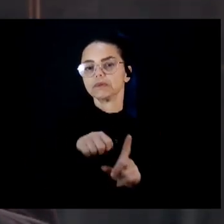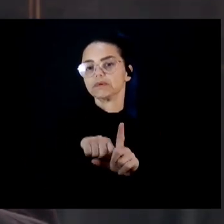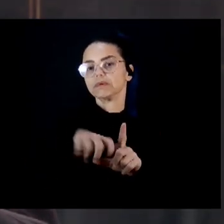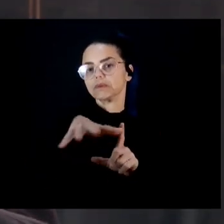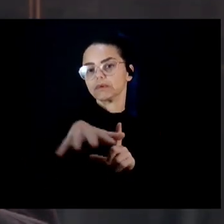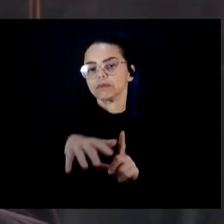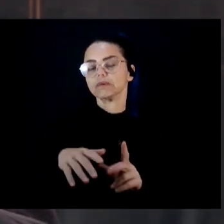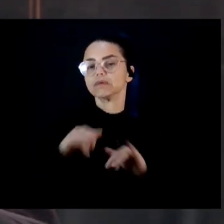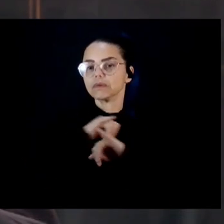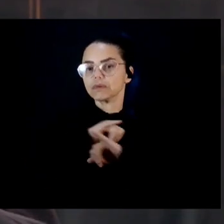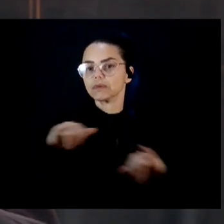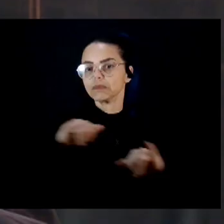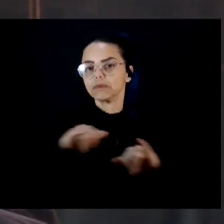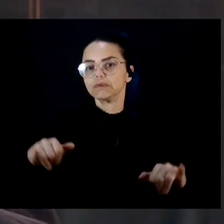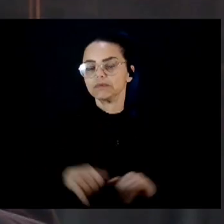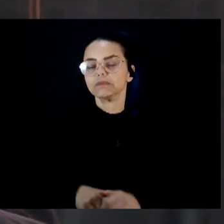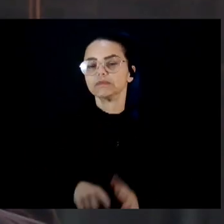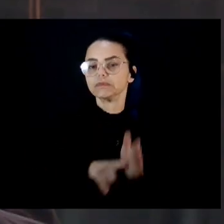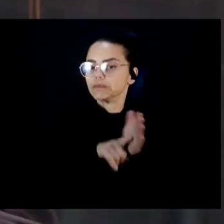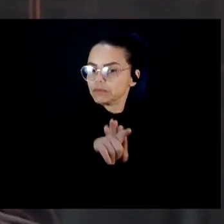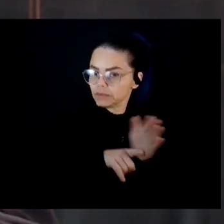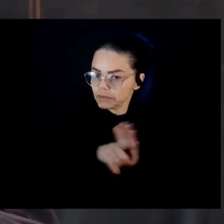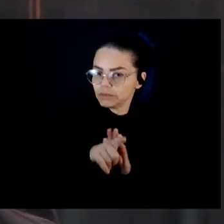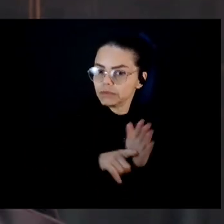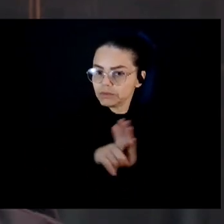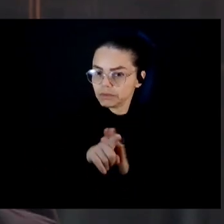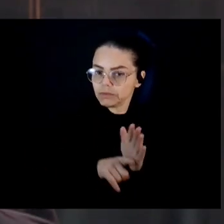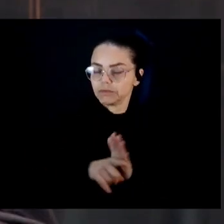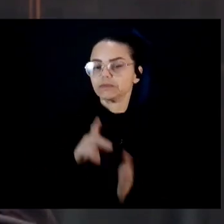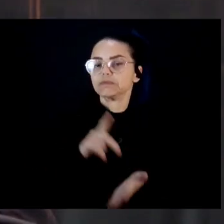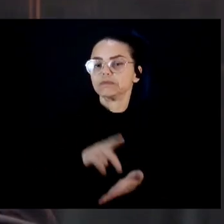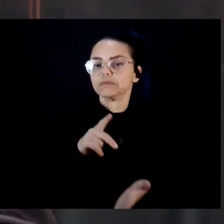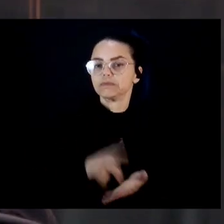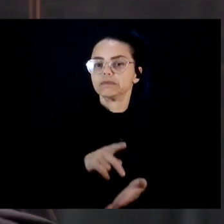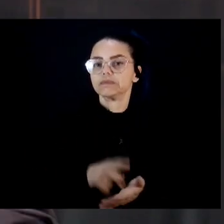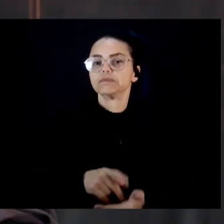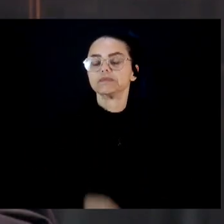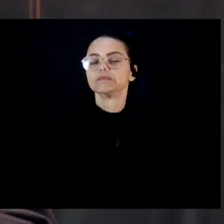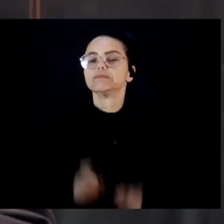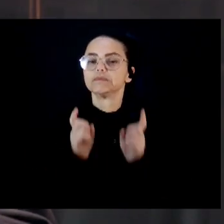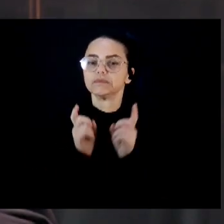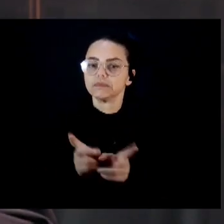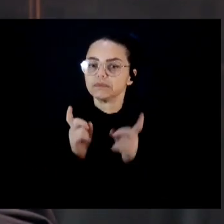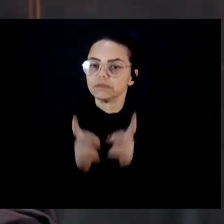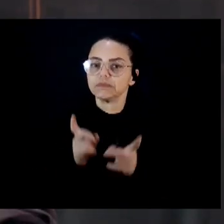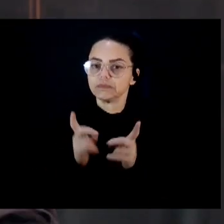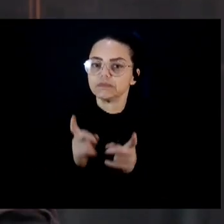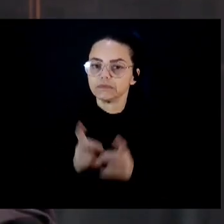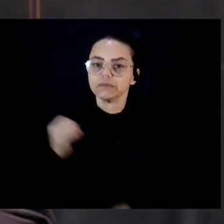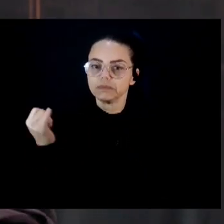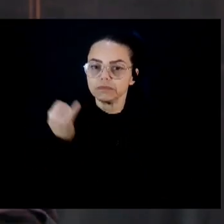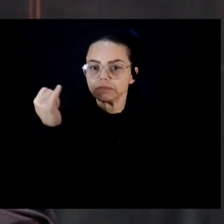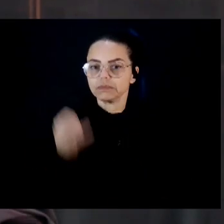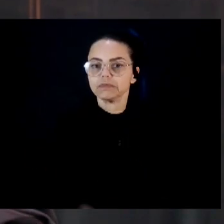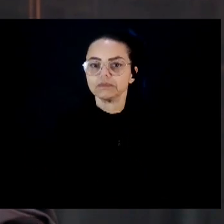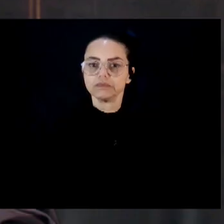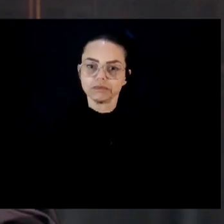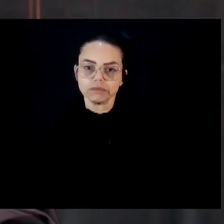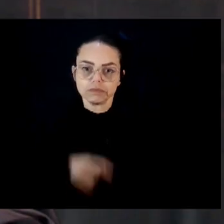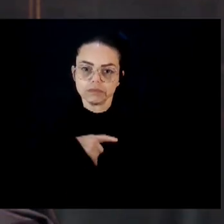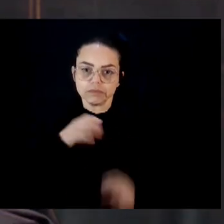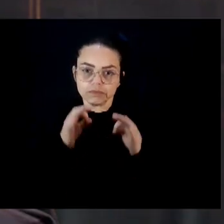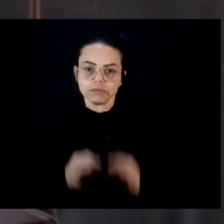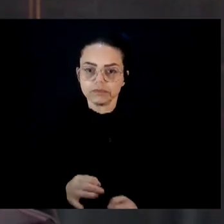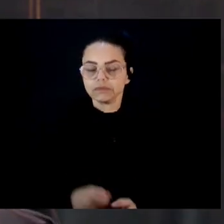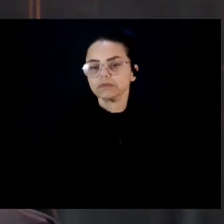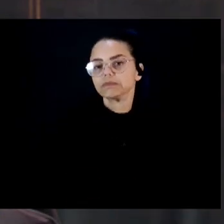Mas assim, a fiscalização em cima daquilo que realmente está sendo vendido, é muito importante a gente ter certeza daquilo que a gente